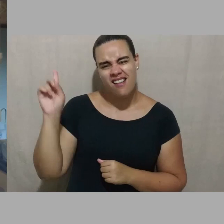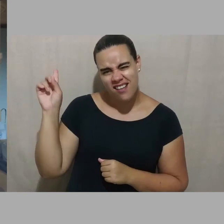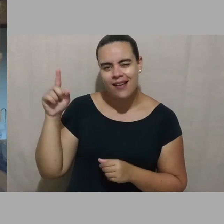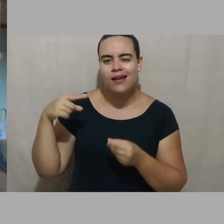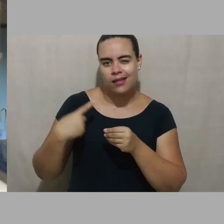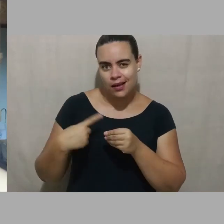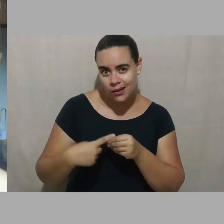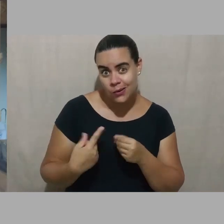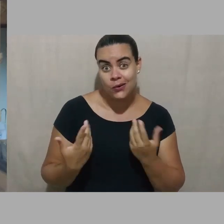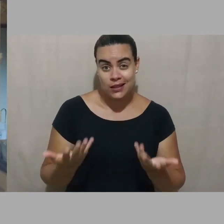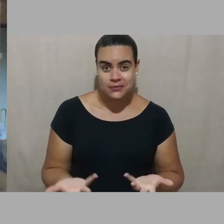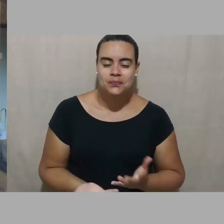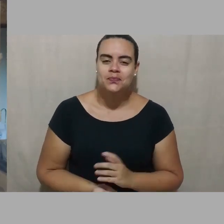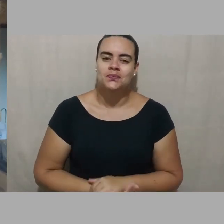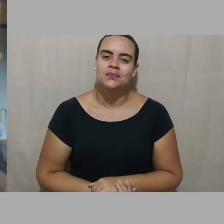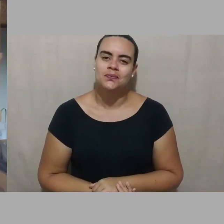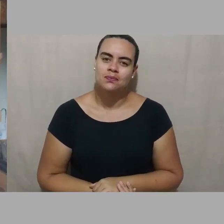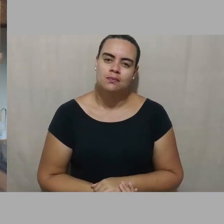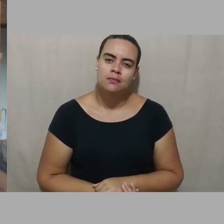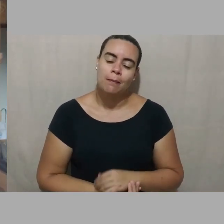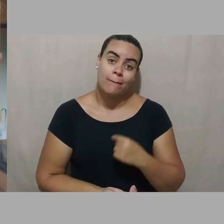E lá